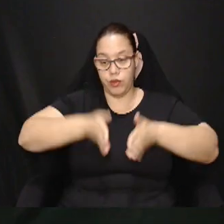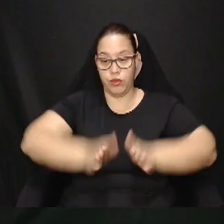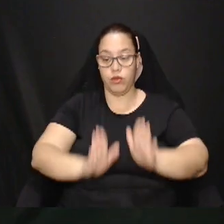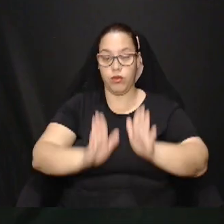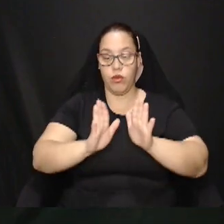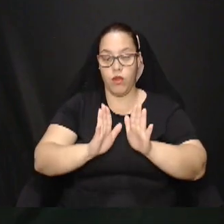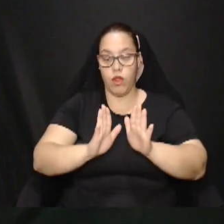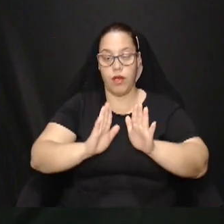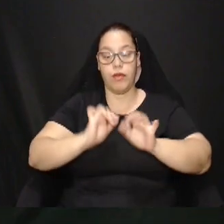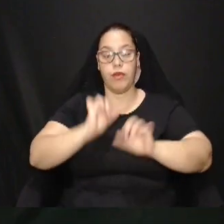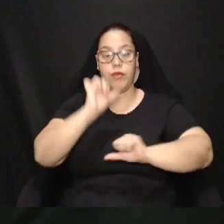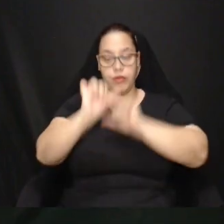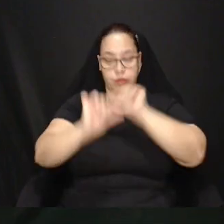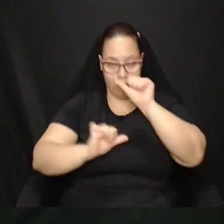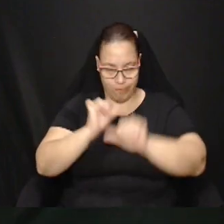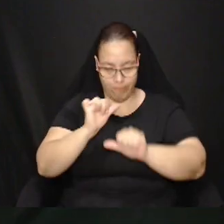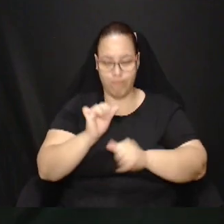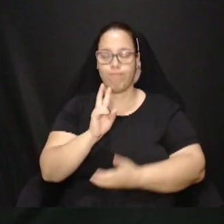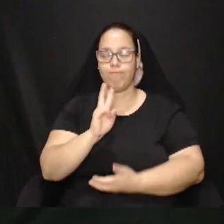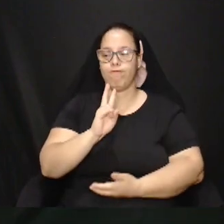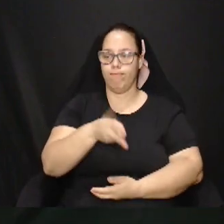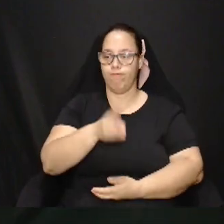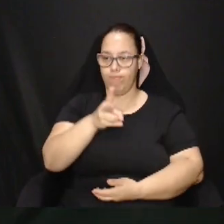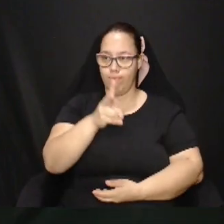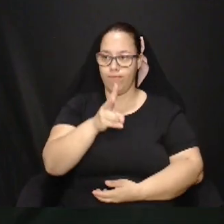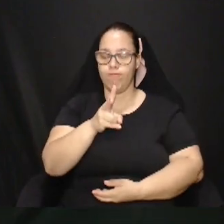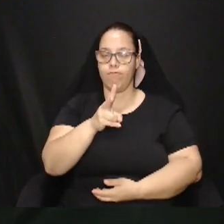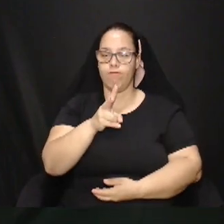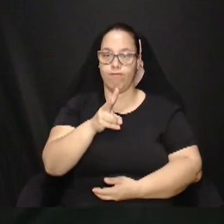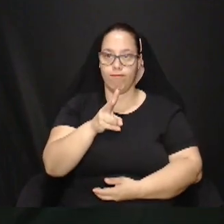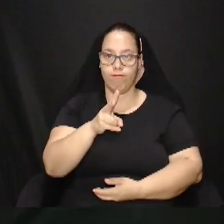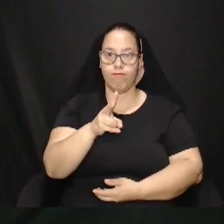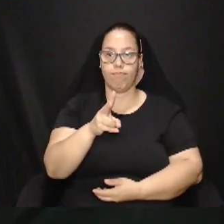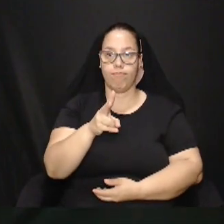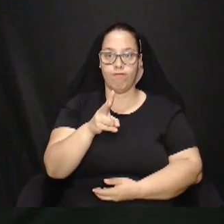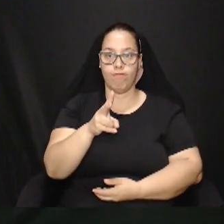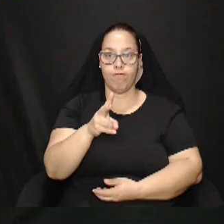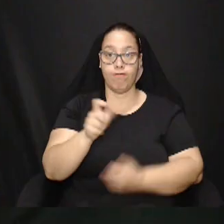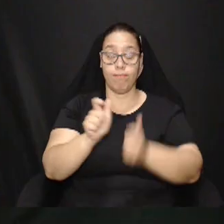alterar permanentemente a composição demográfica das maiores,